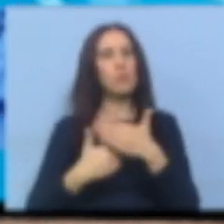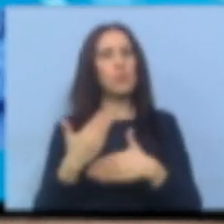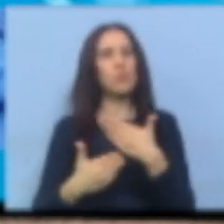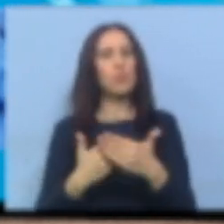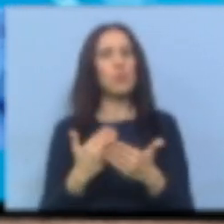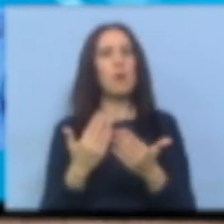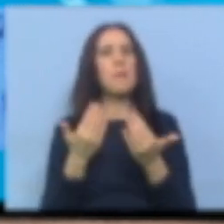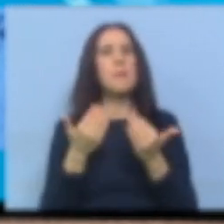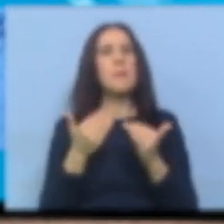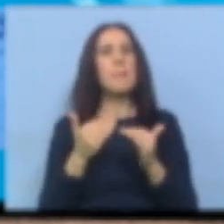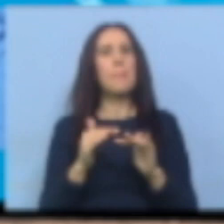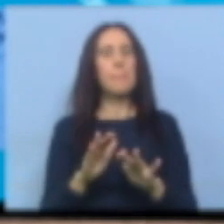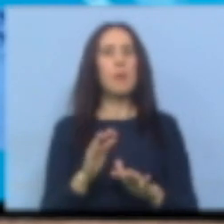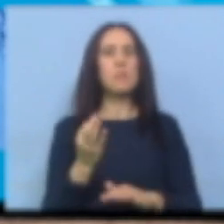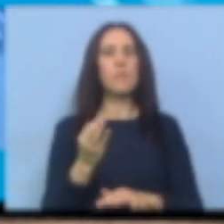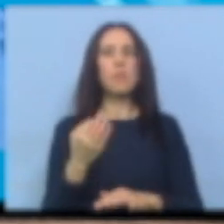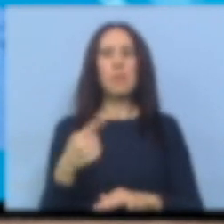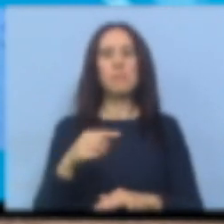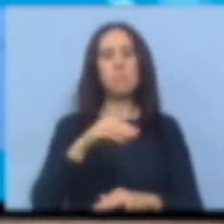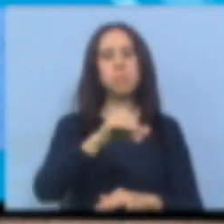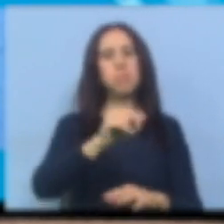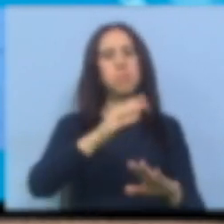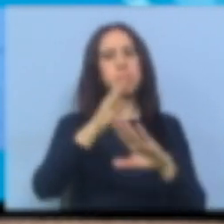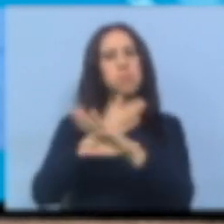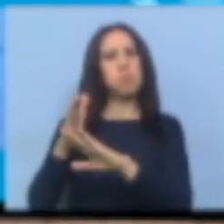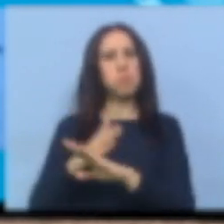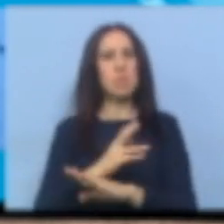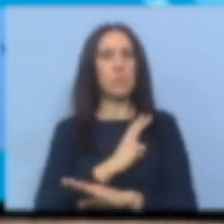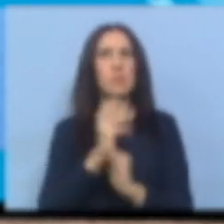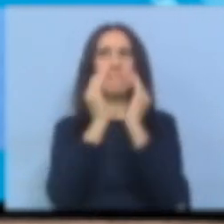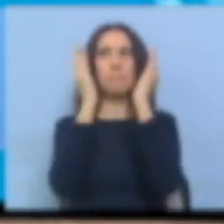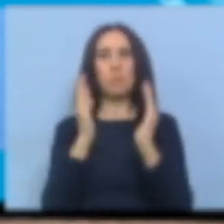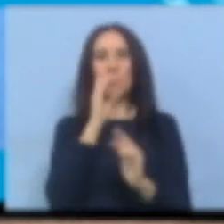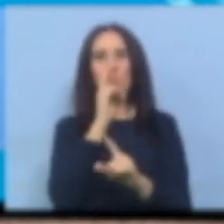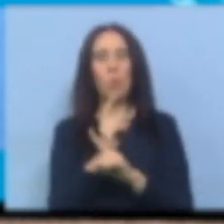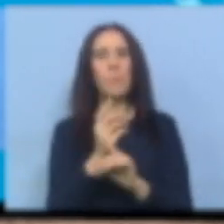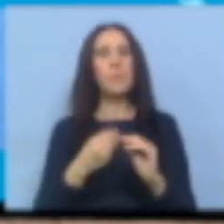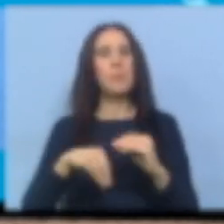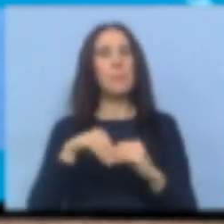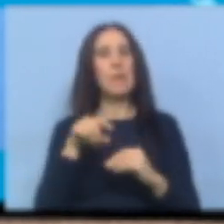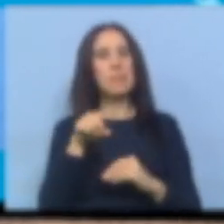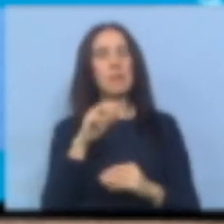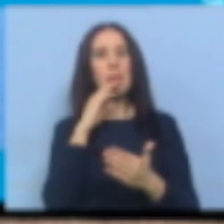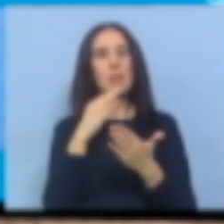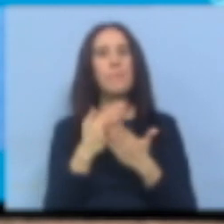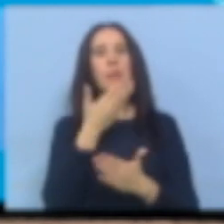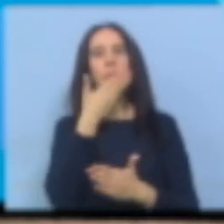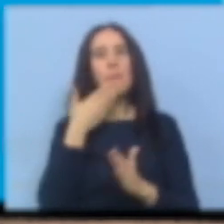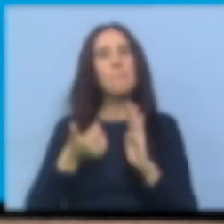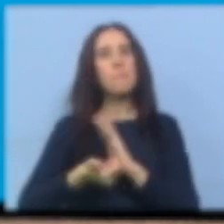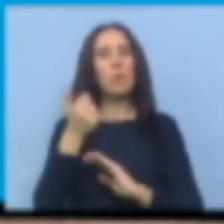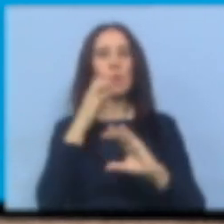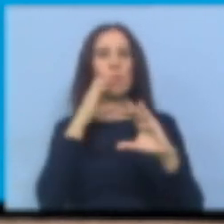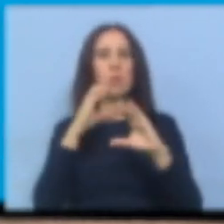que está disperso dentro da própria universidade e também, desta maneira, comunicar melhor com